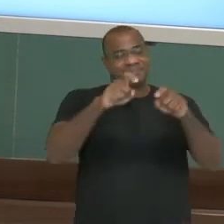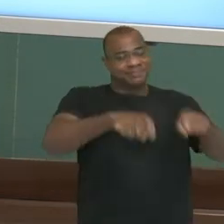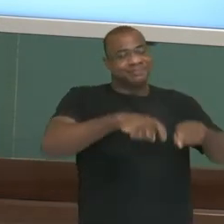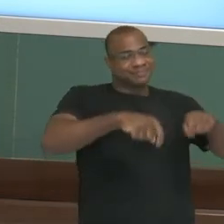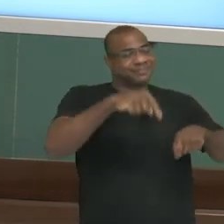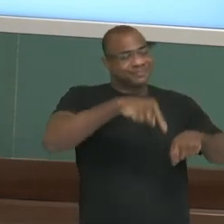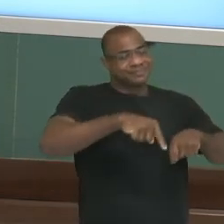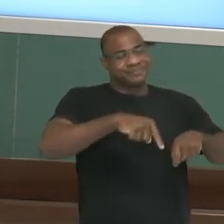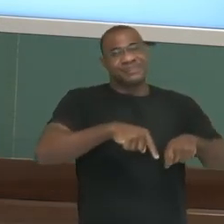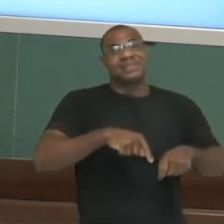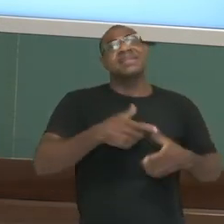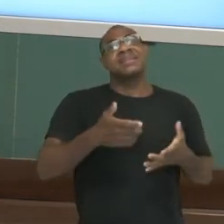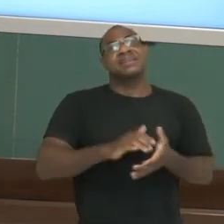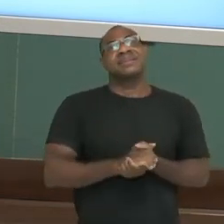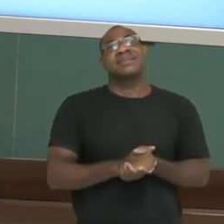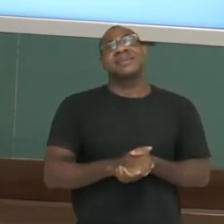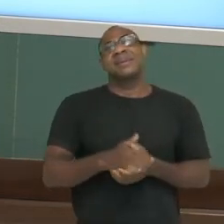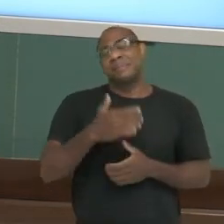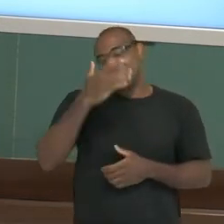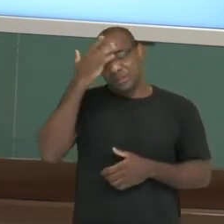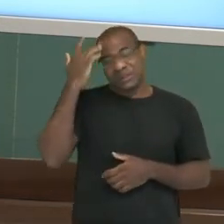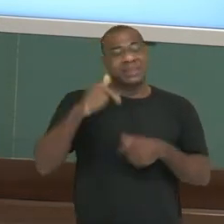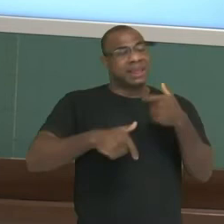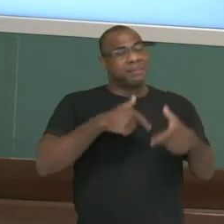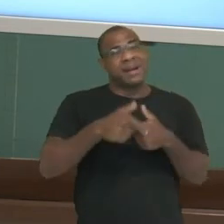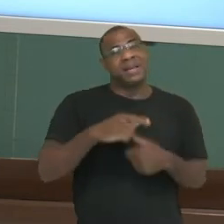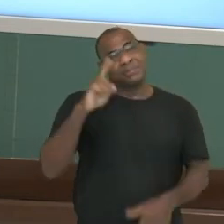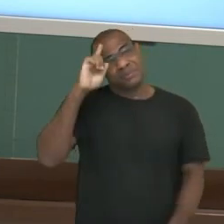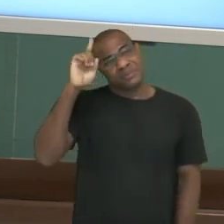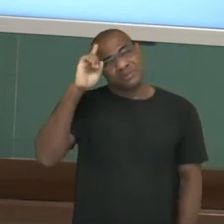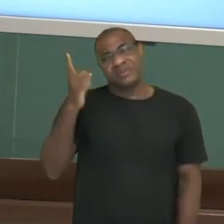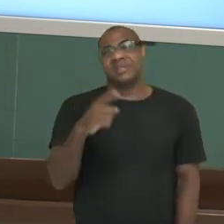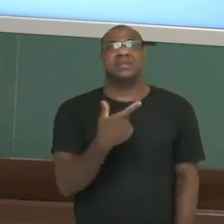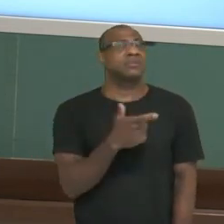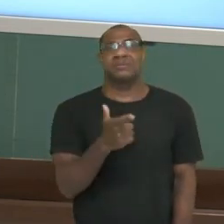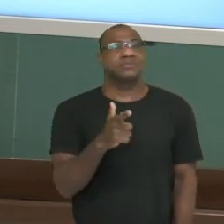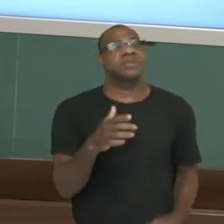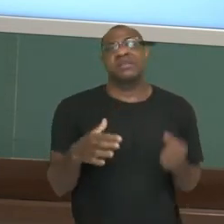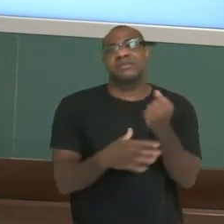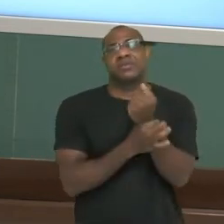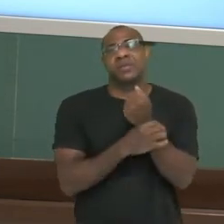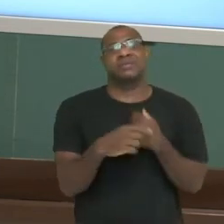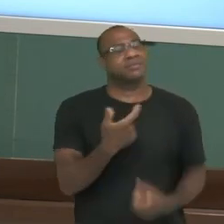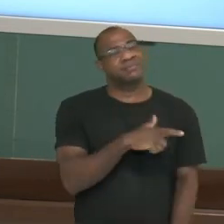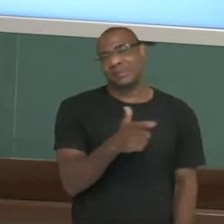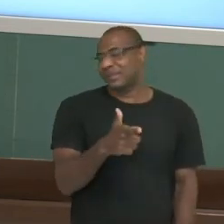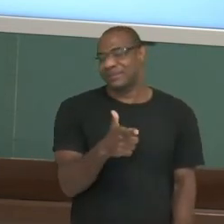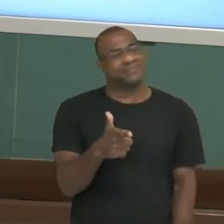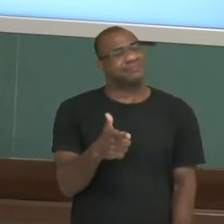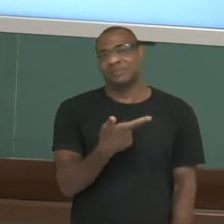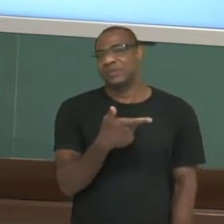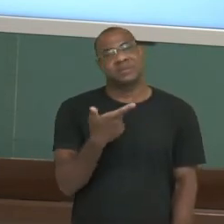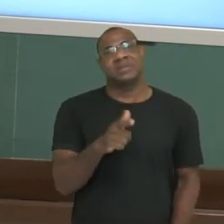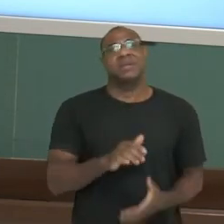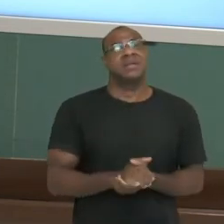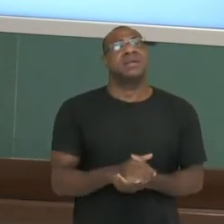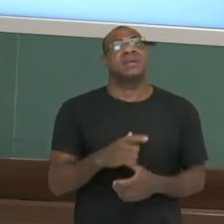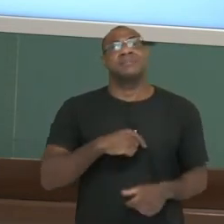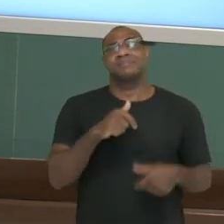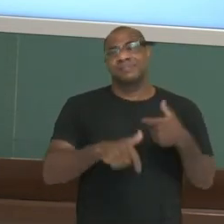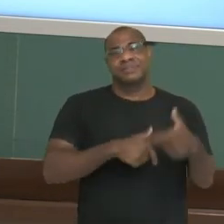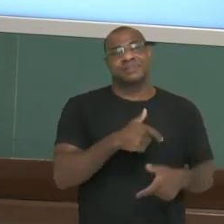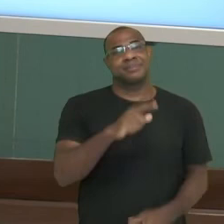Trabalhadores que recebem por dia trabalhado, sem garantias trabalhistas, sem direitos sociais. Portanto, uma mão de obra